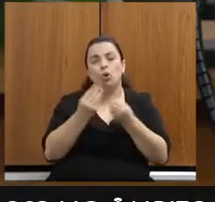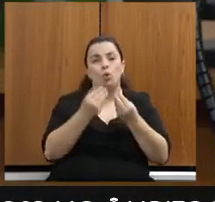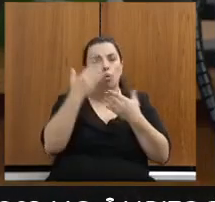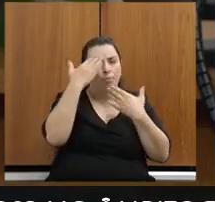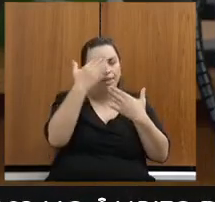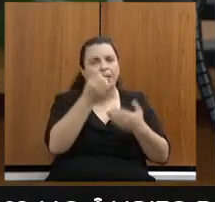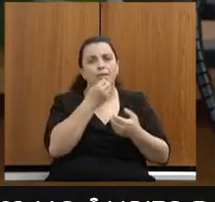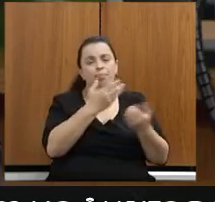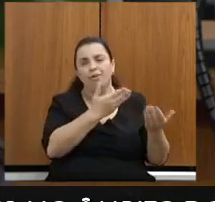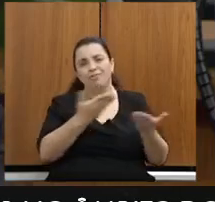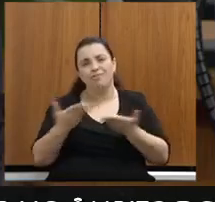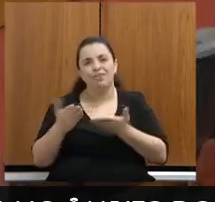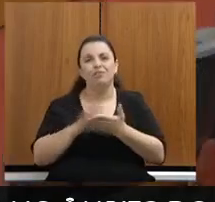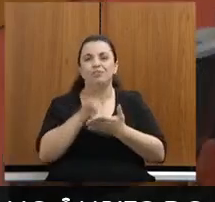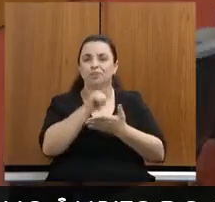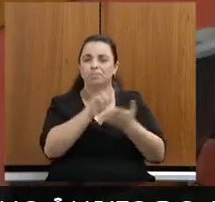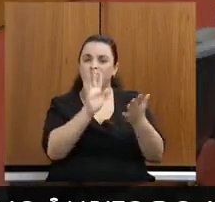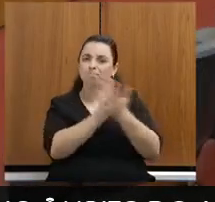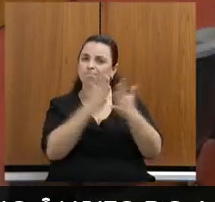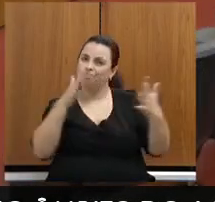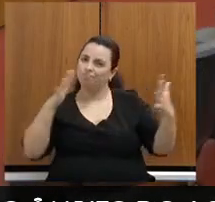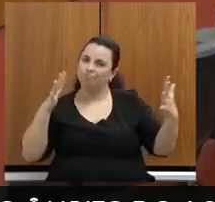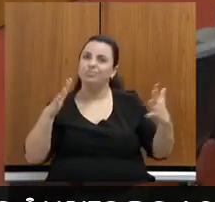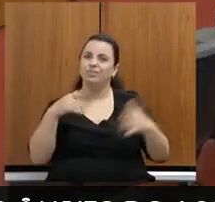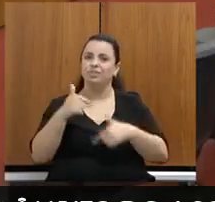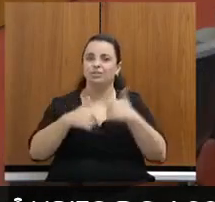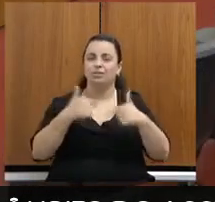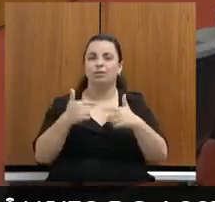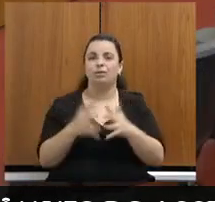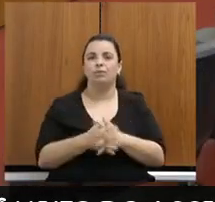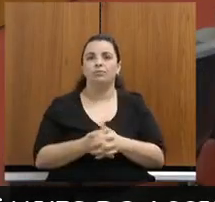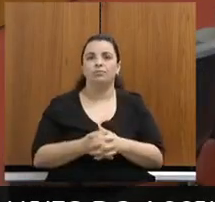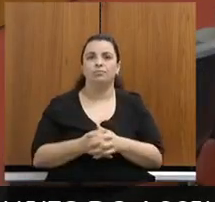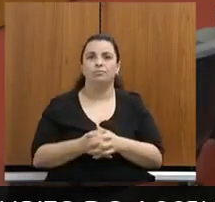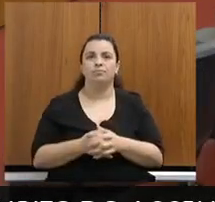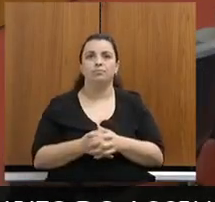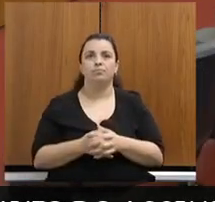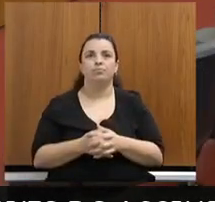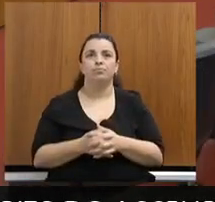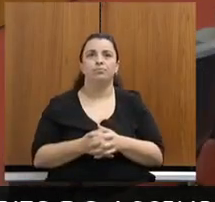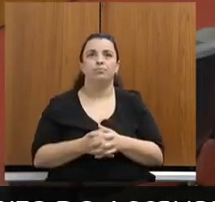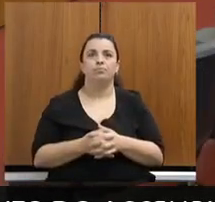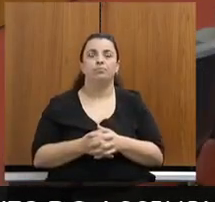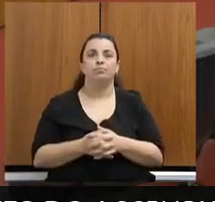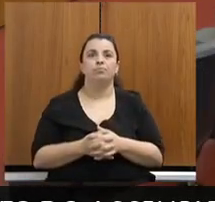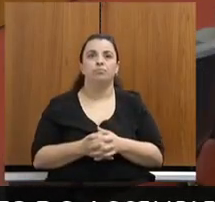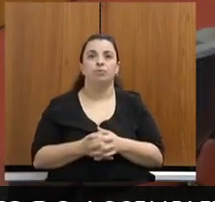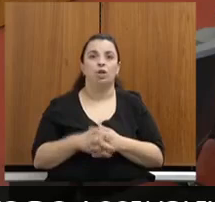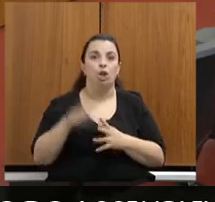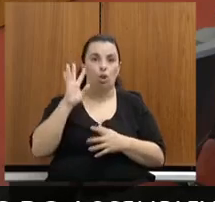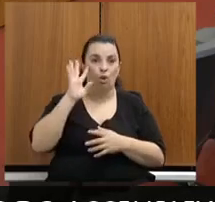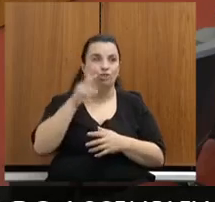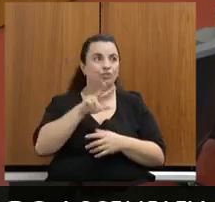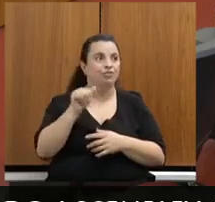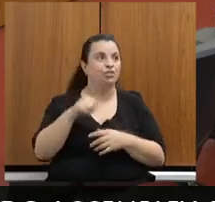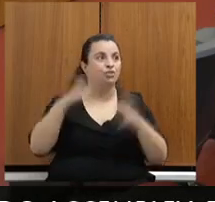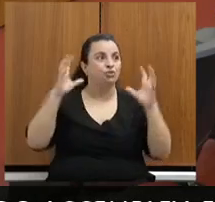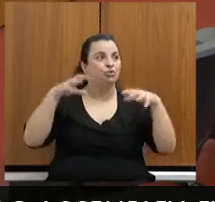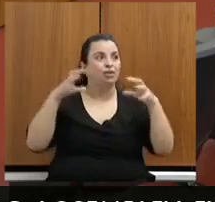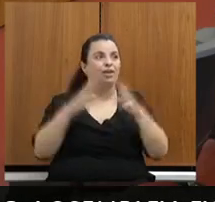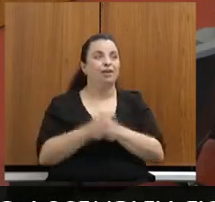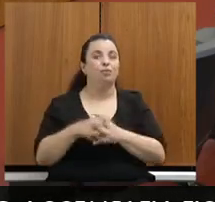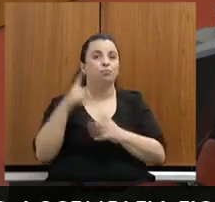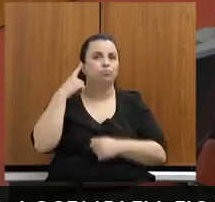brilhou não é eu quero só tem a palavra tá ligado Eita ó tô achando que vai chover em